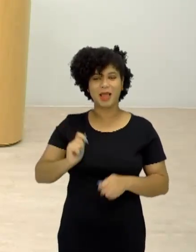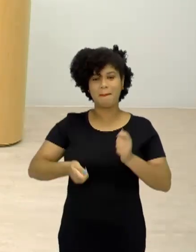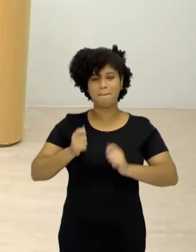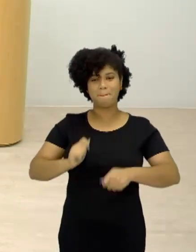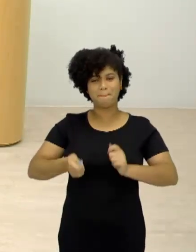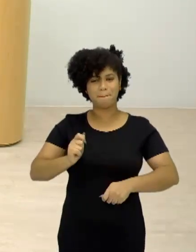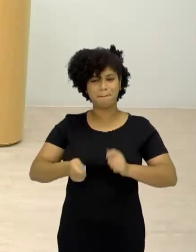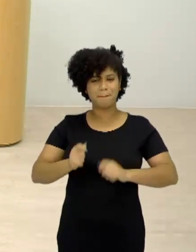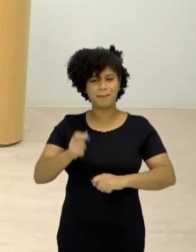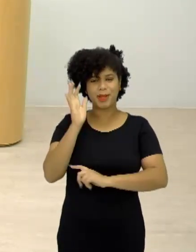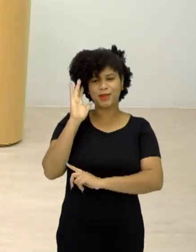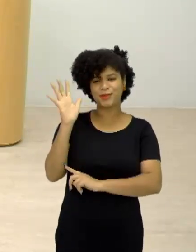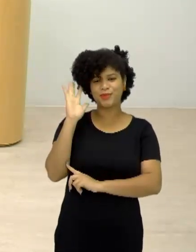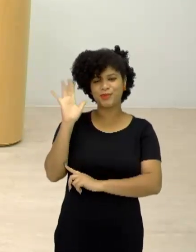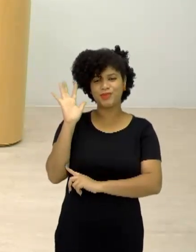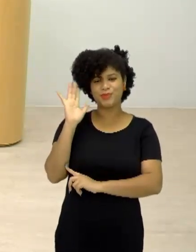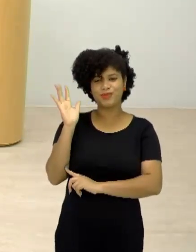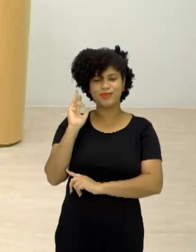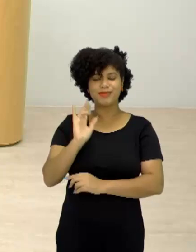Momento Cabeção.